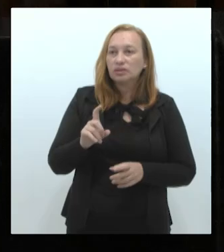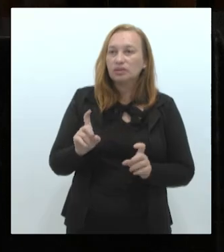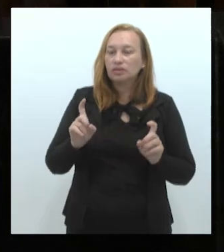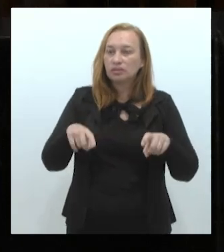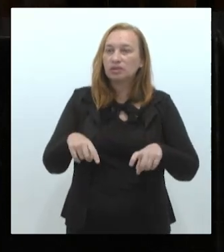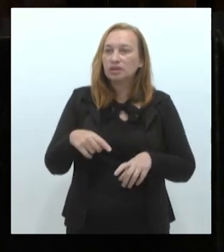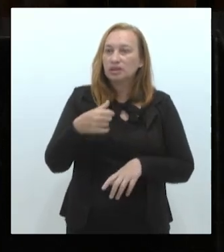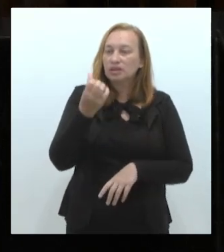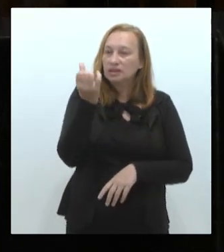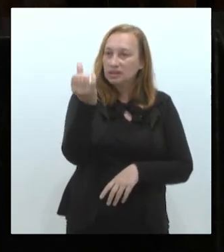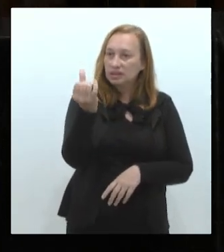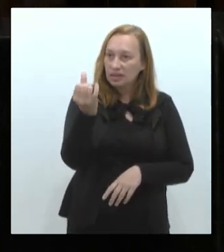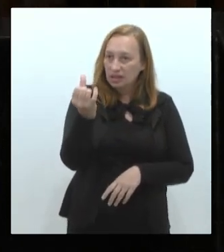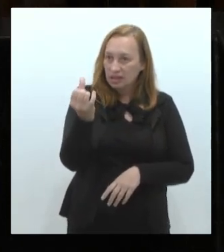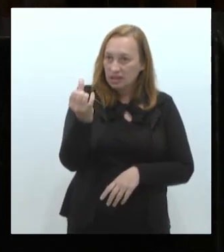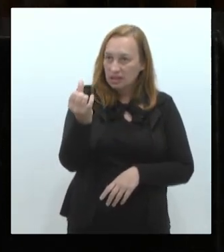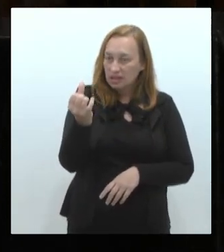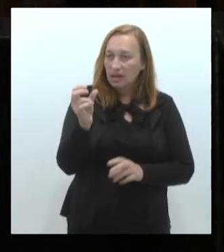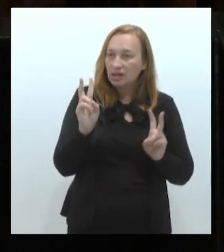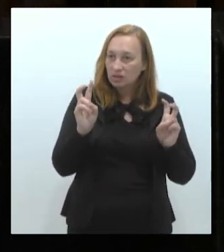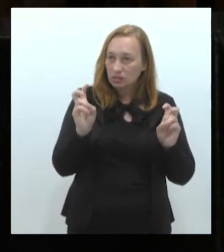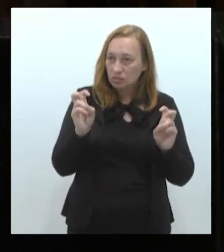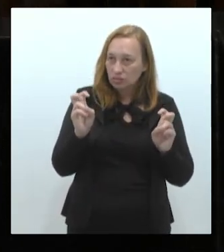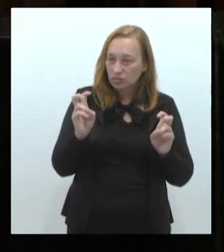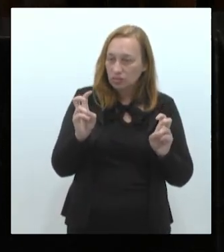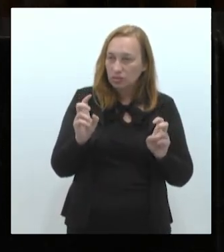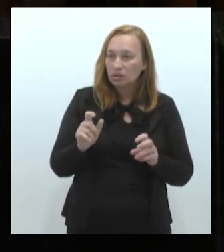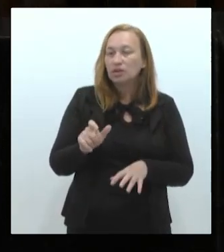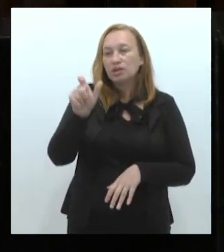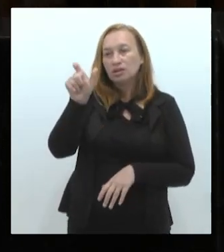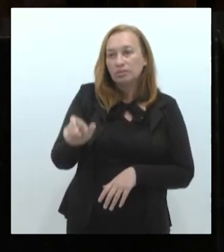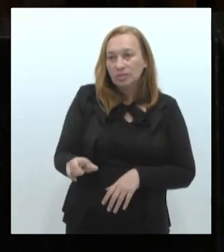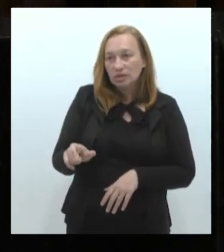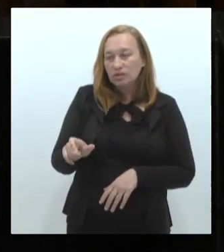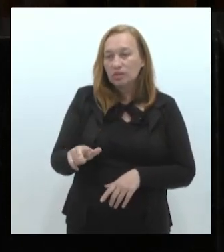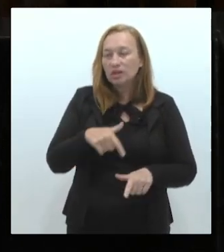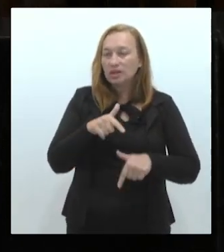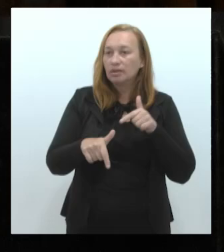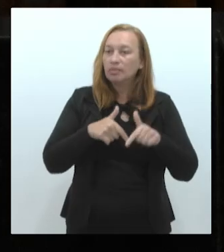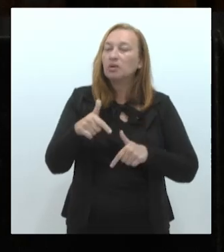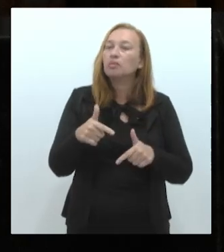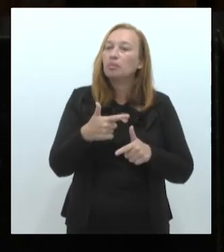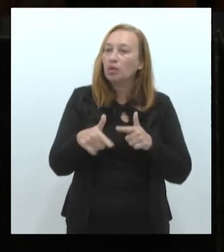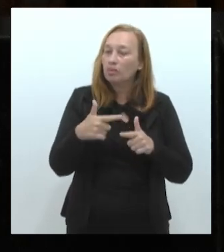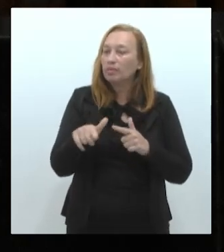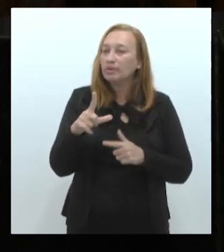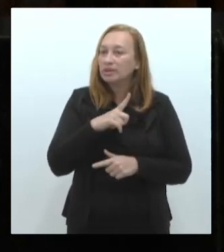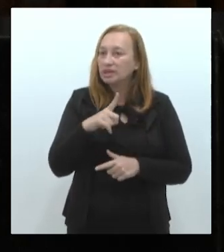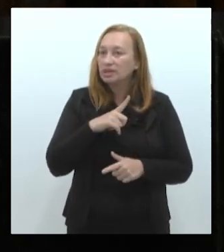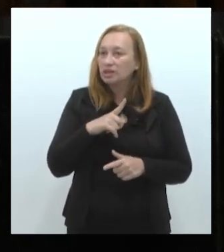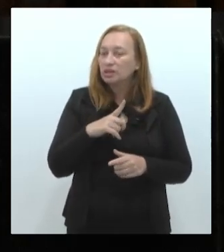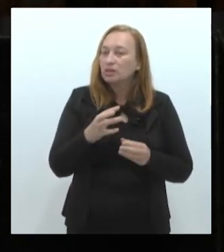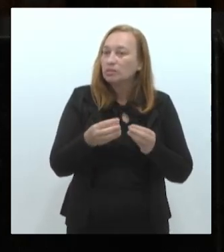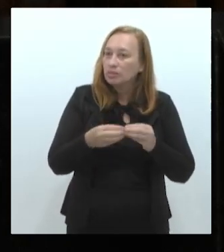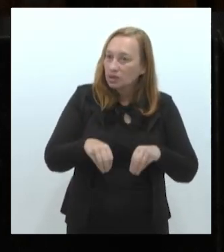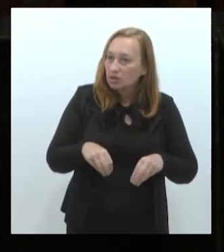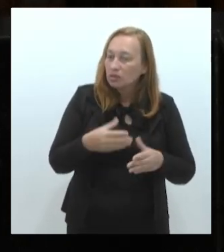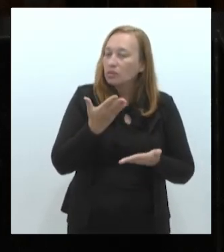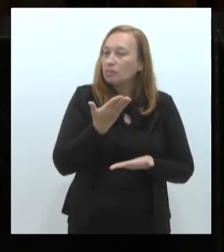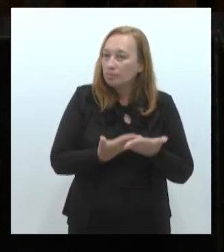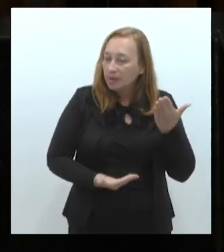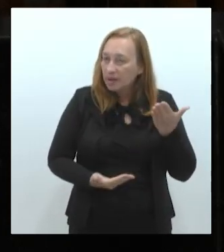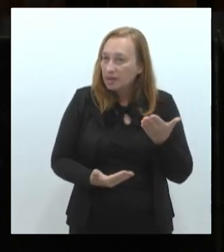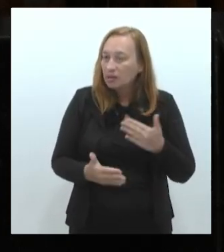investiga 6 casos de comunidades, de trabalhadores e trabalhadoras que teve problema com tragédia, com perda de patrimônio,